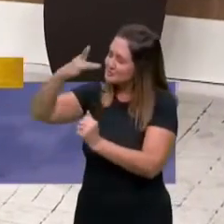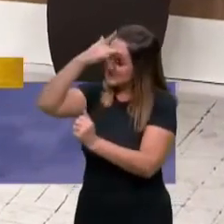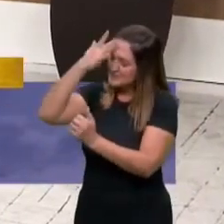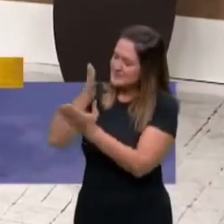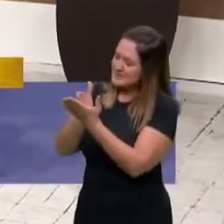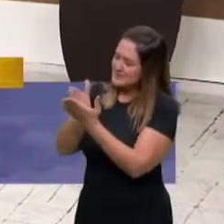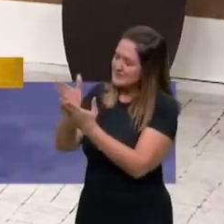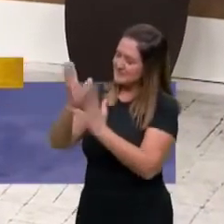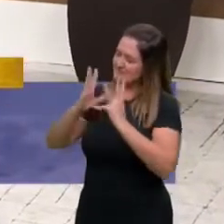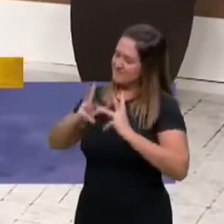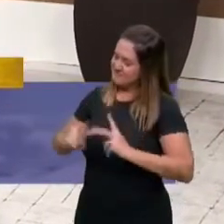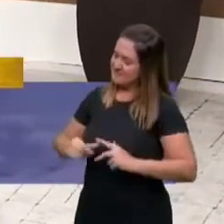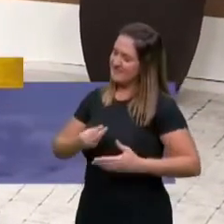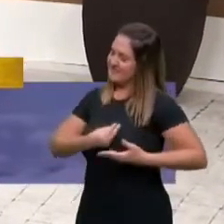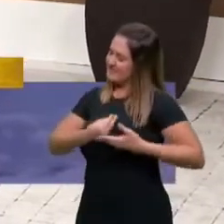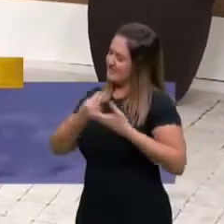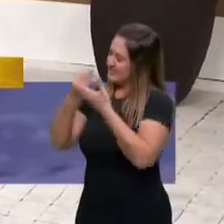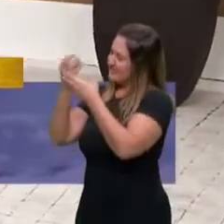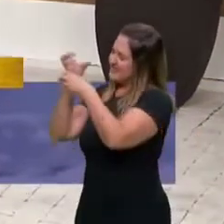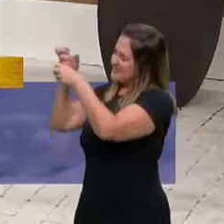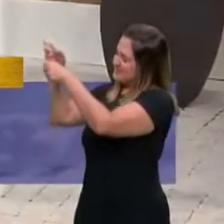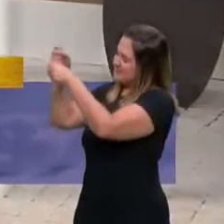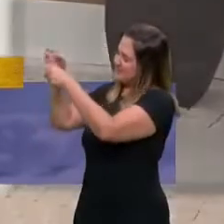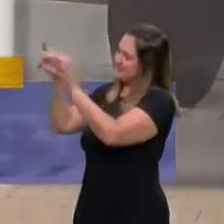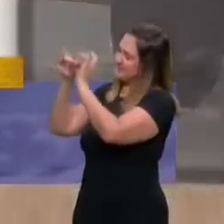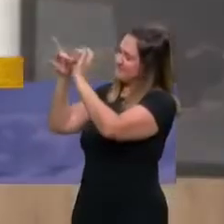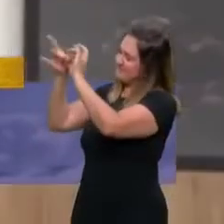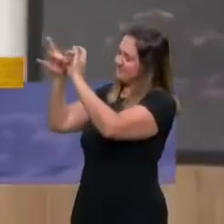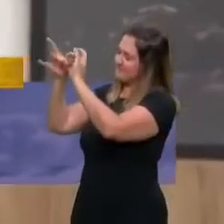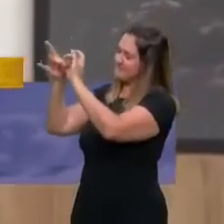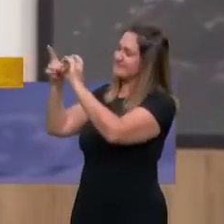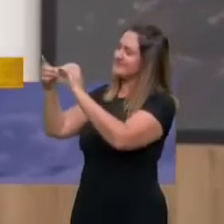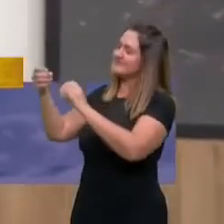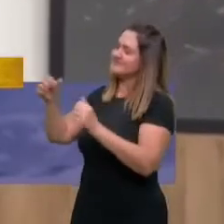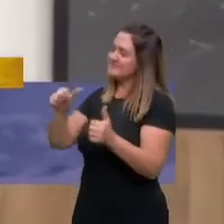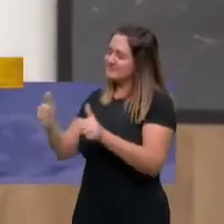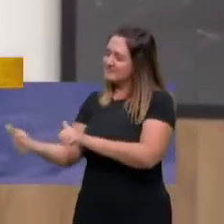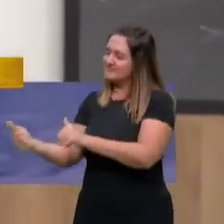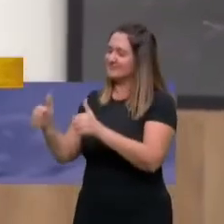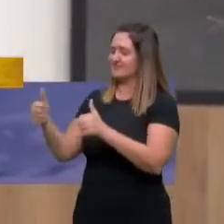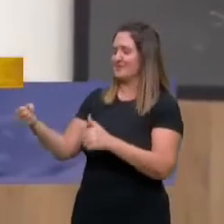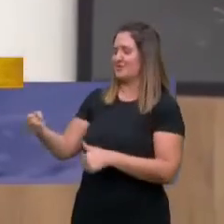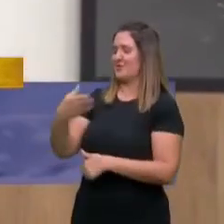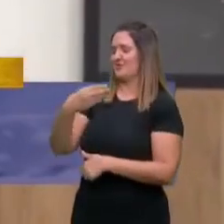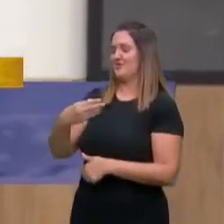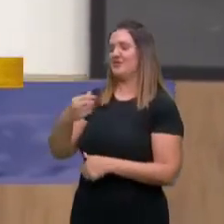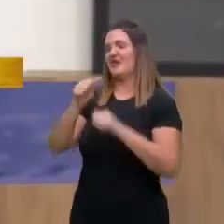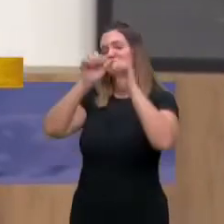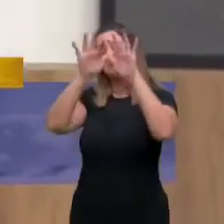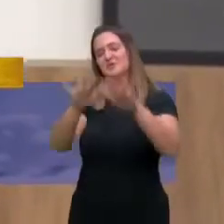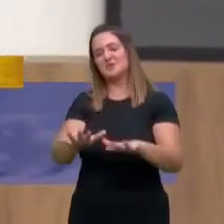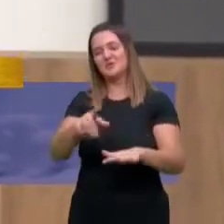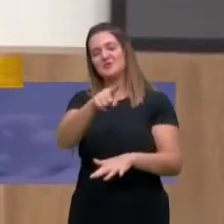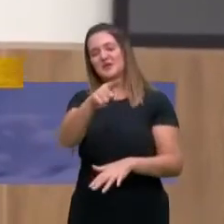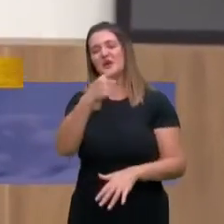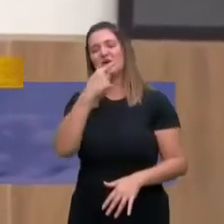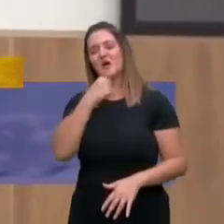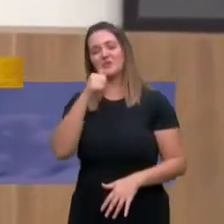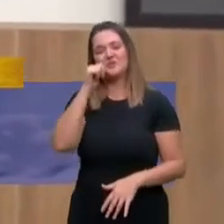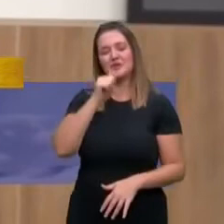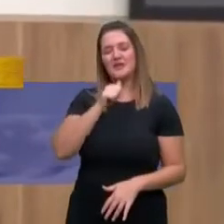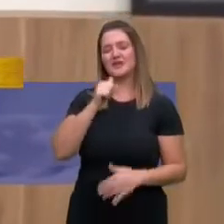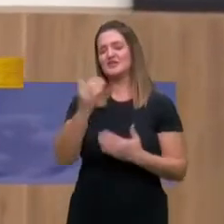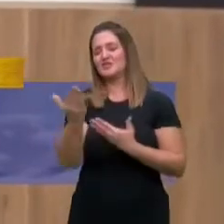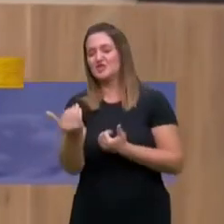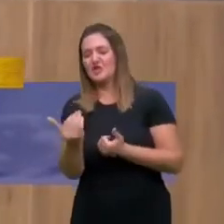Jesus, de entregar a vida para Ele, de nascer de novo e de ser batizado. Abençoe este homem, esta mulher, este jovem,